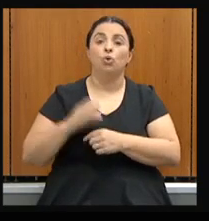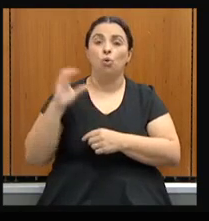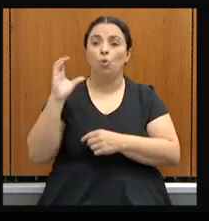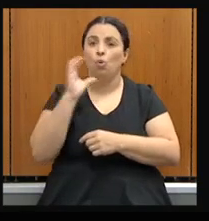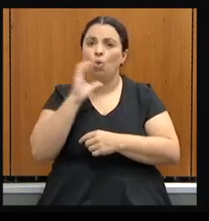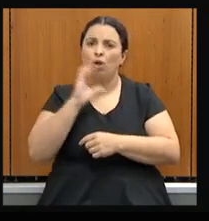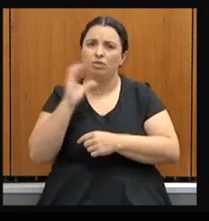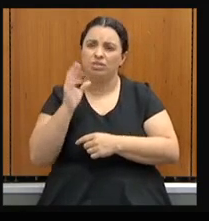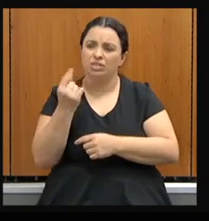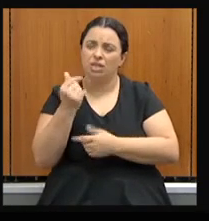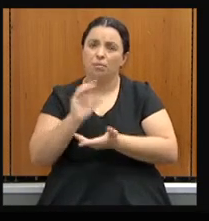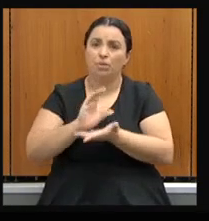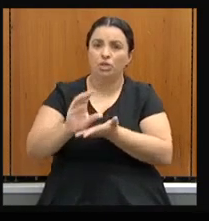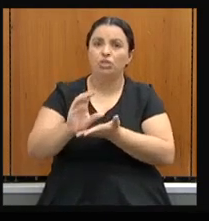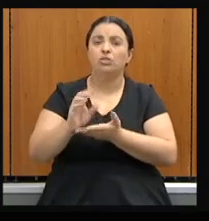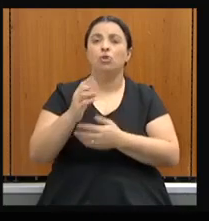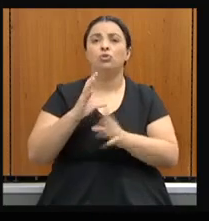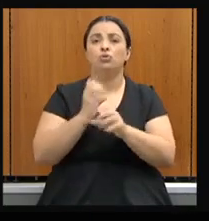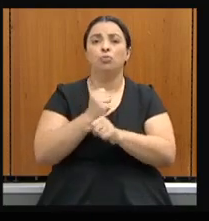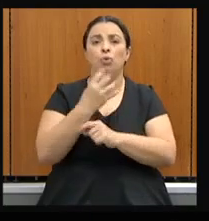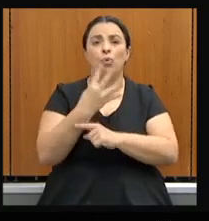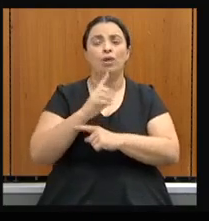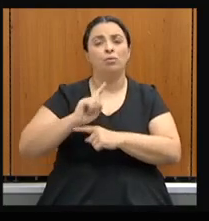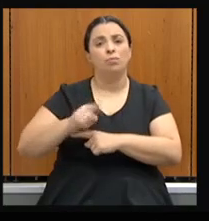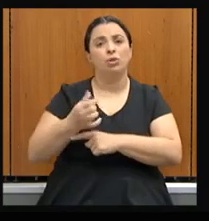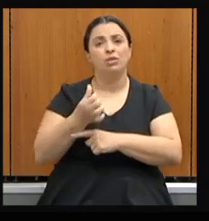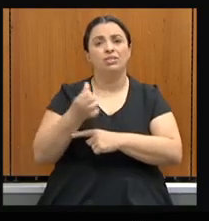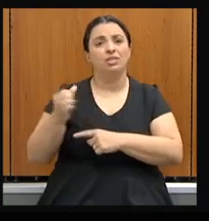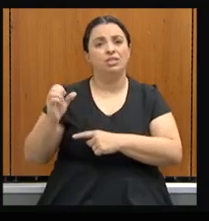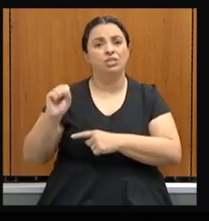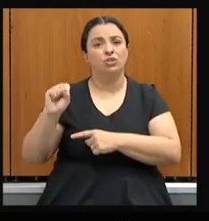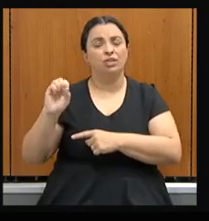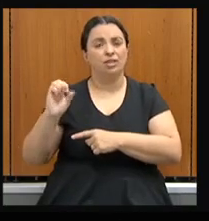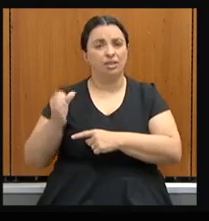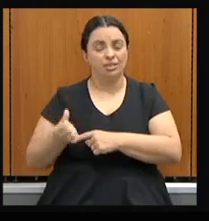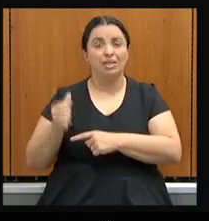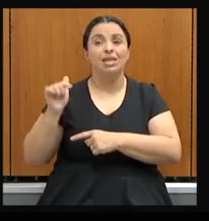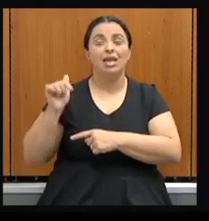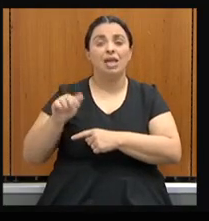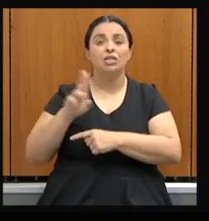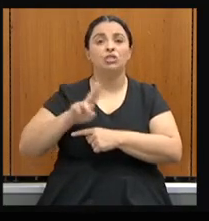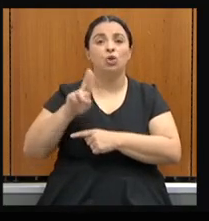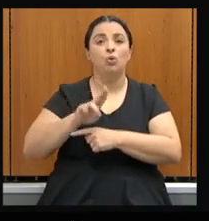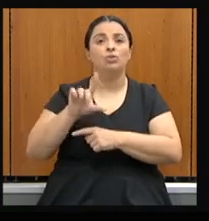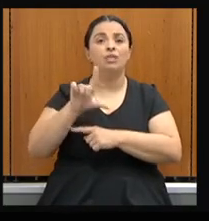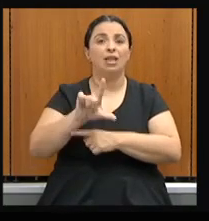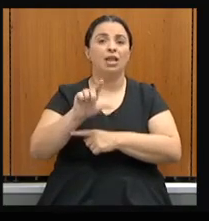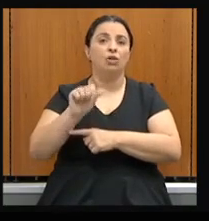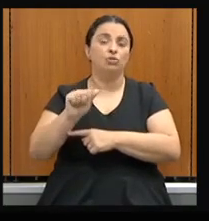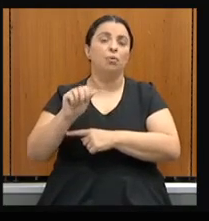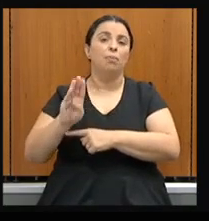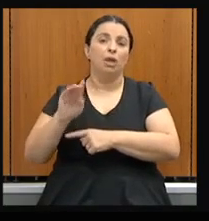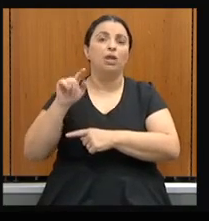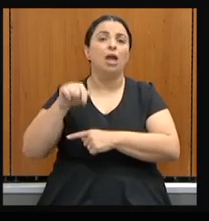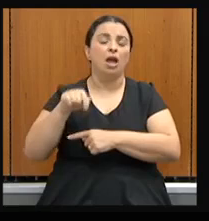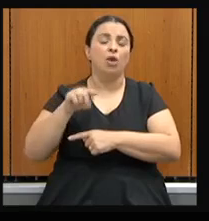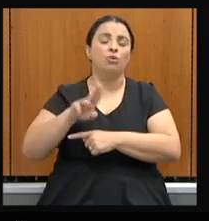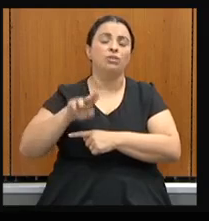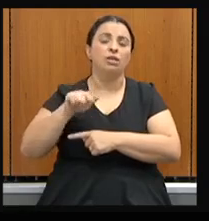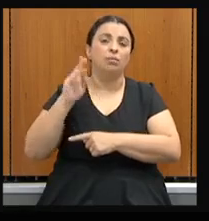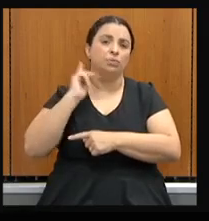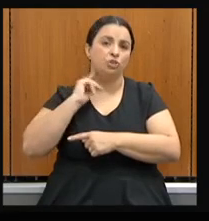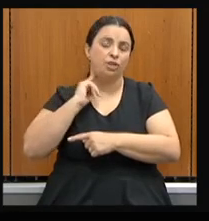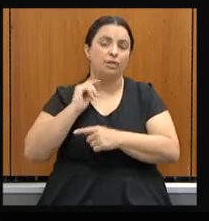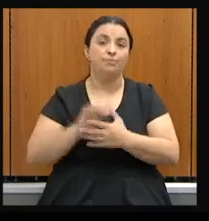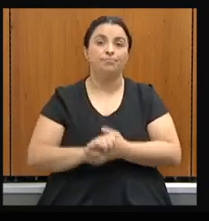milhões e 686 milhões. Esses foram os recursos da Lei Aldeblanc aplicados em Minas Gerais. Festival Cultura da